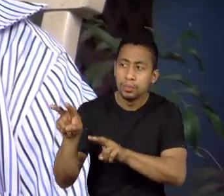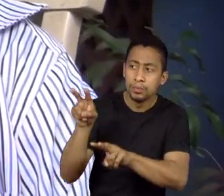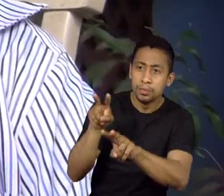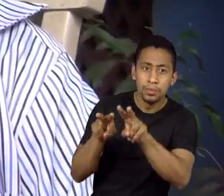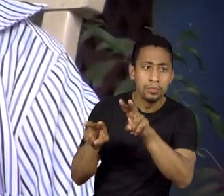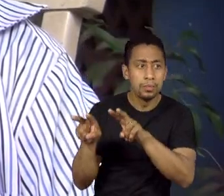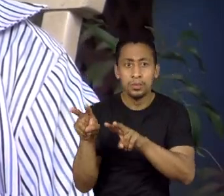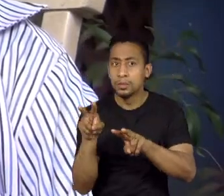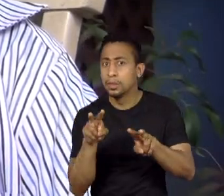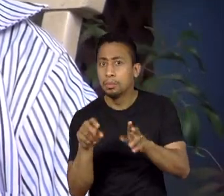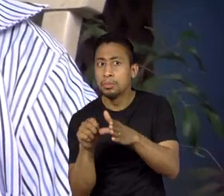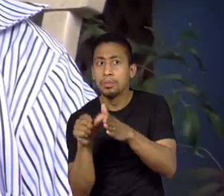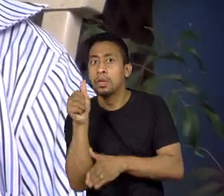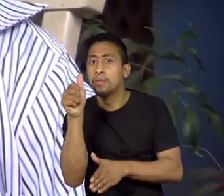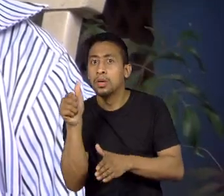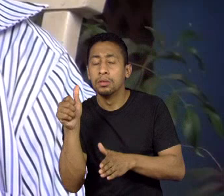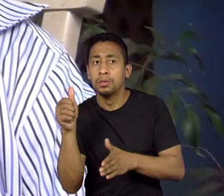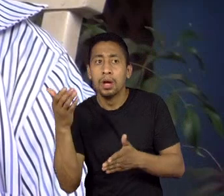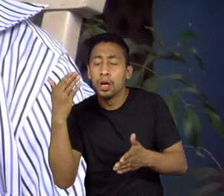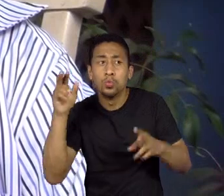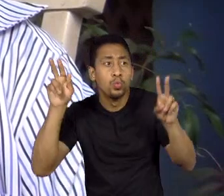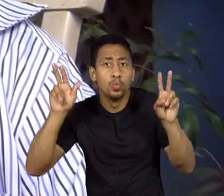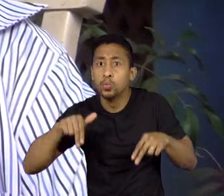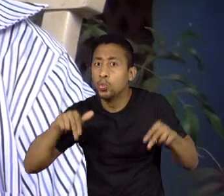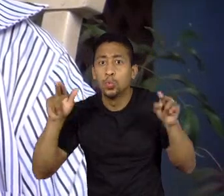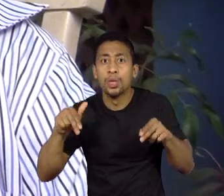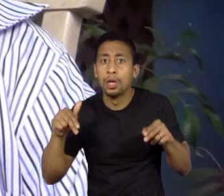saído na rua sozinho